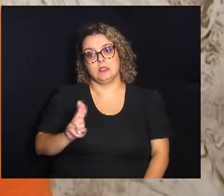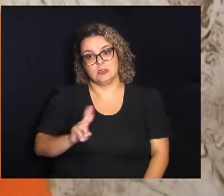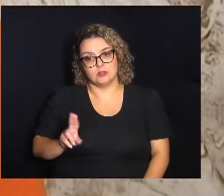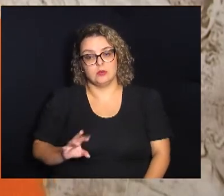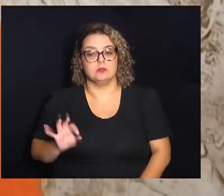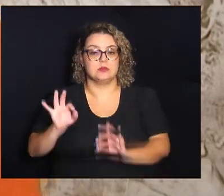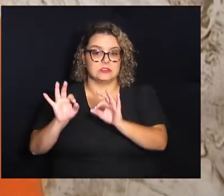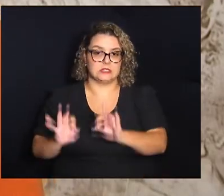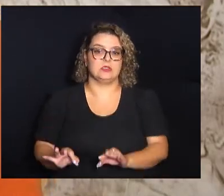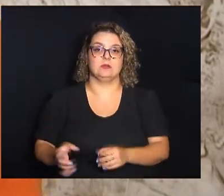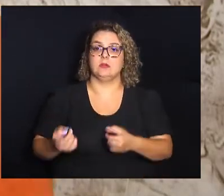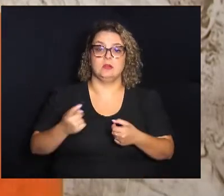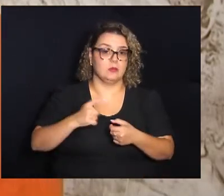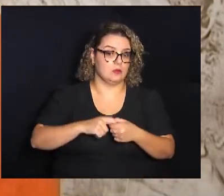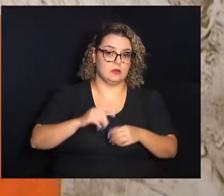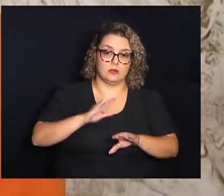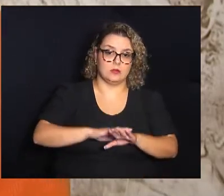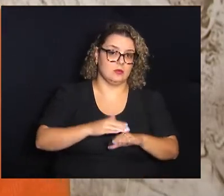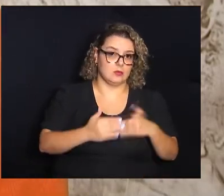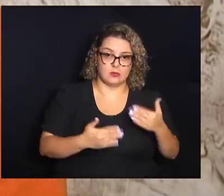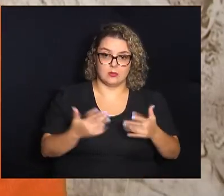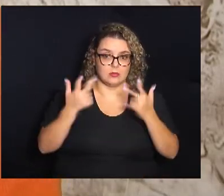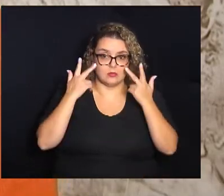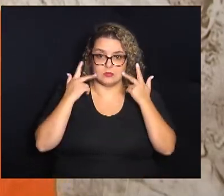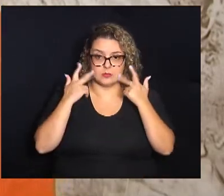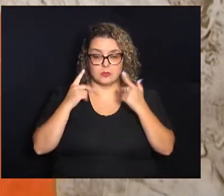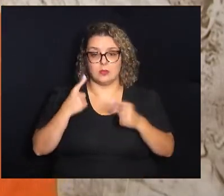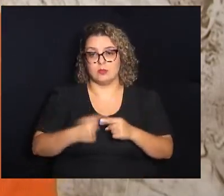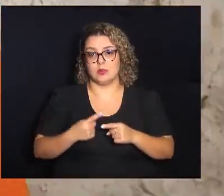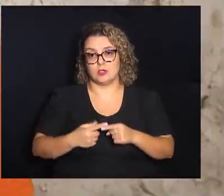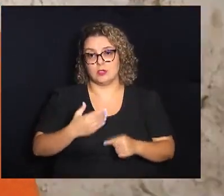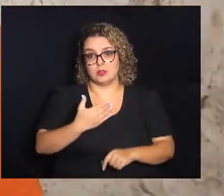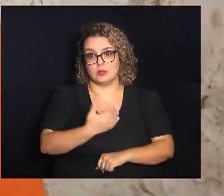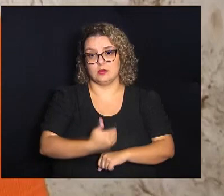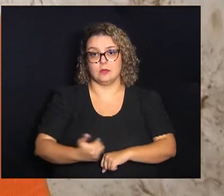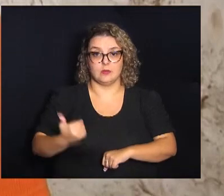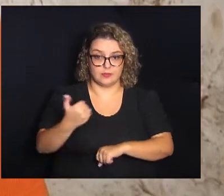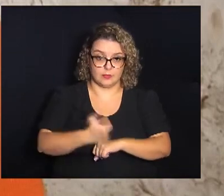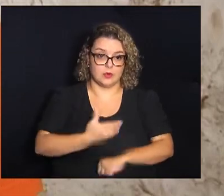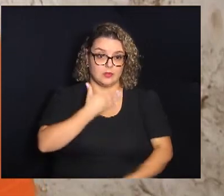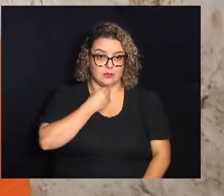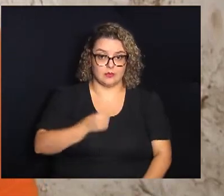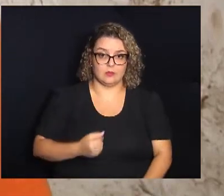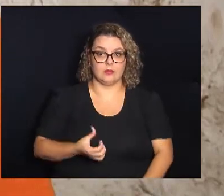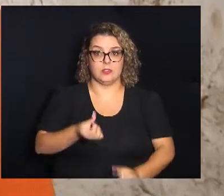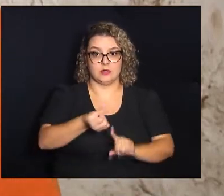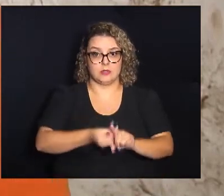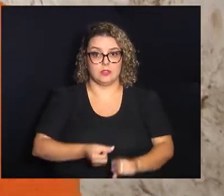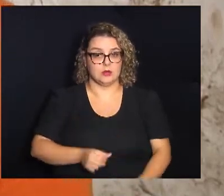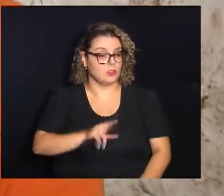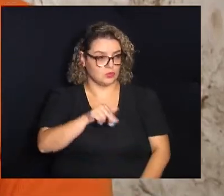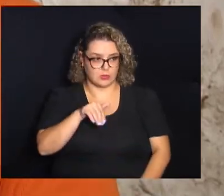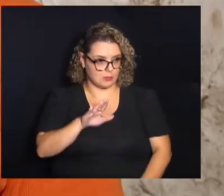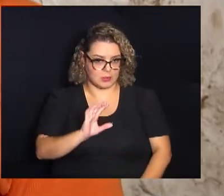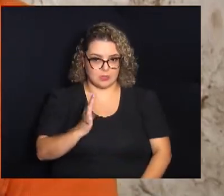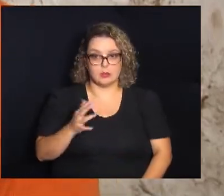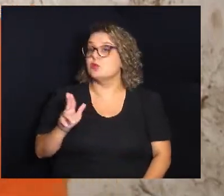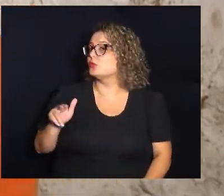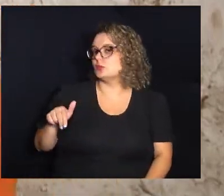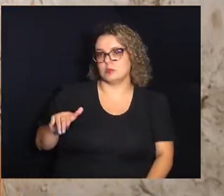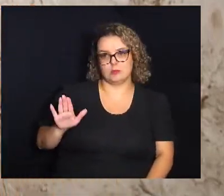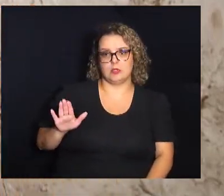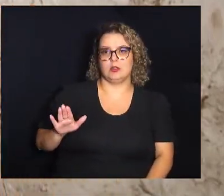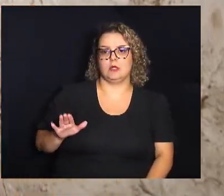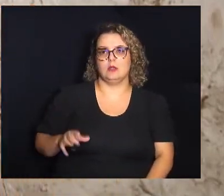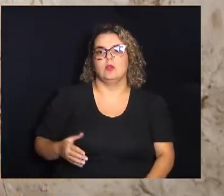e voltar a funcionar normal. Foi 6 meses. Nunca mais aconteceu? Nunca mais aconteceu, porque hoje eu